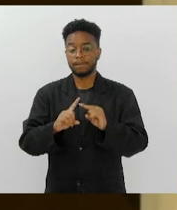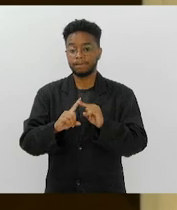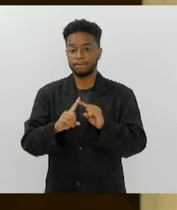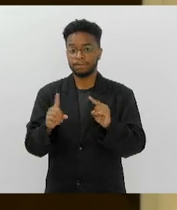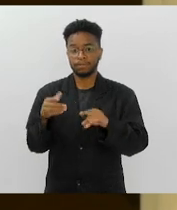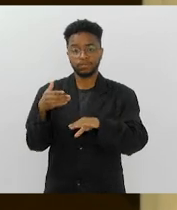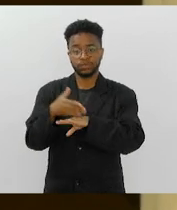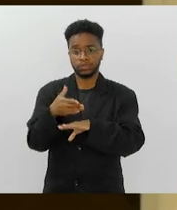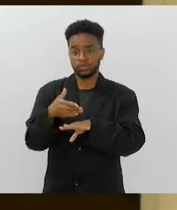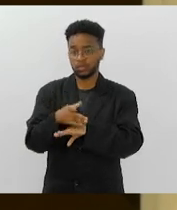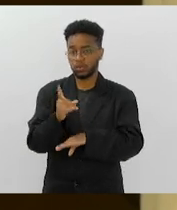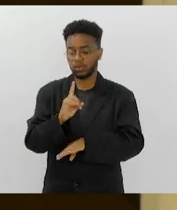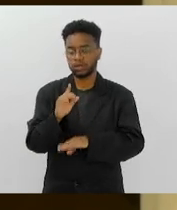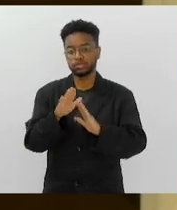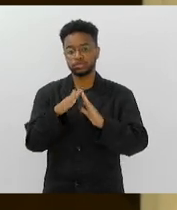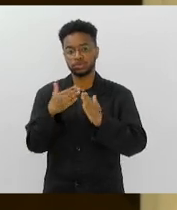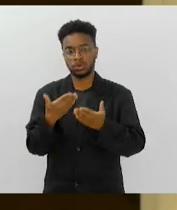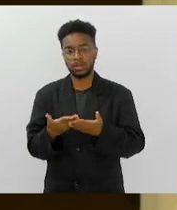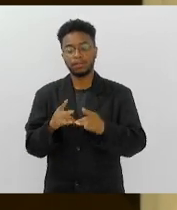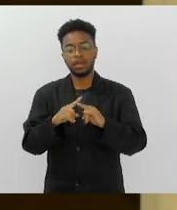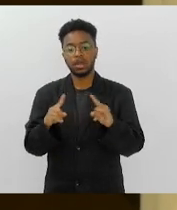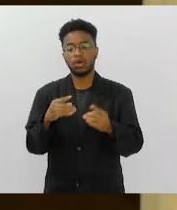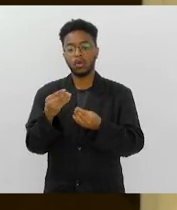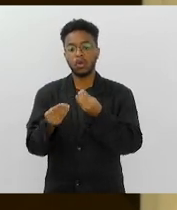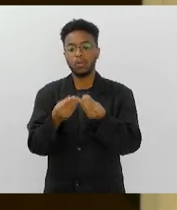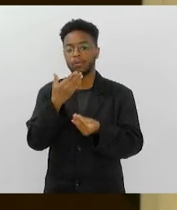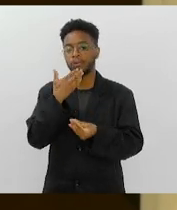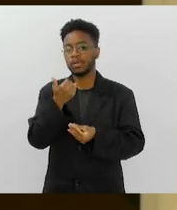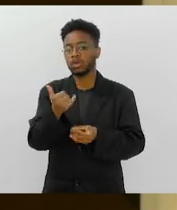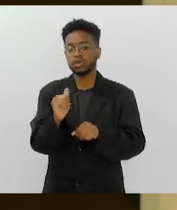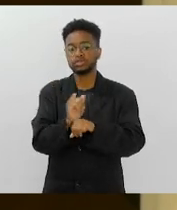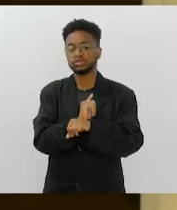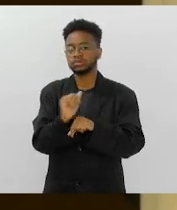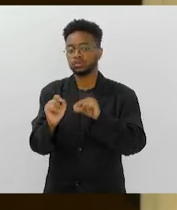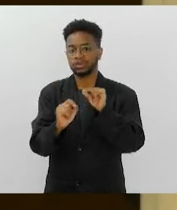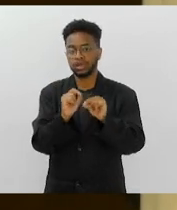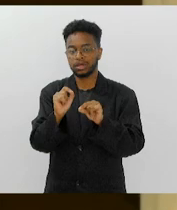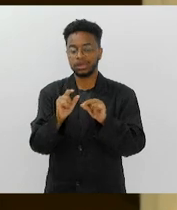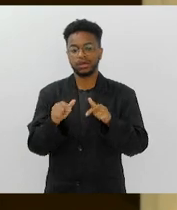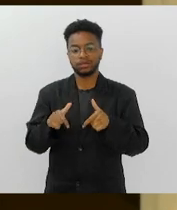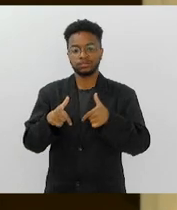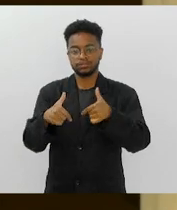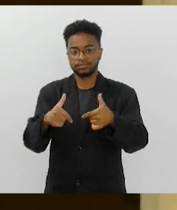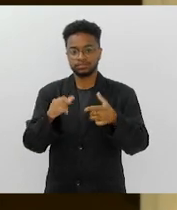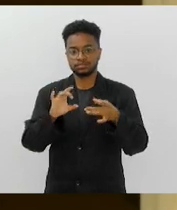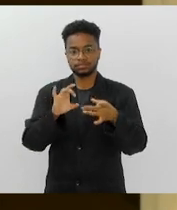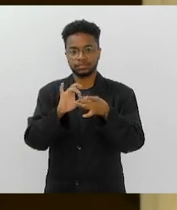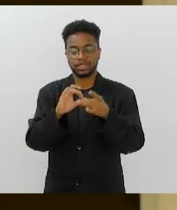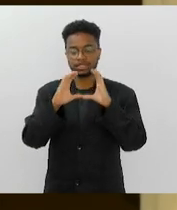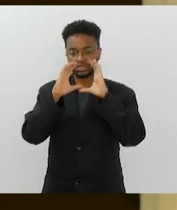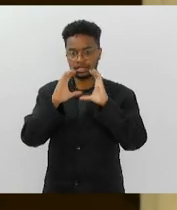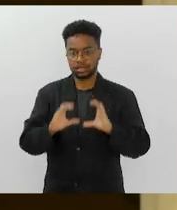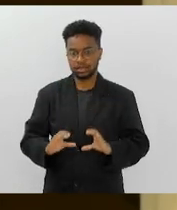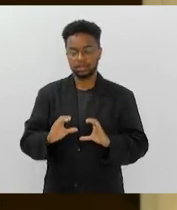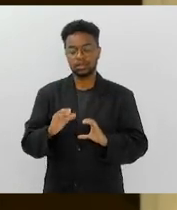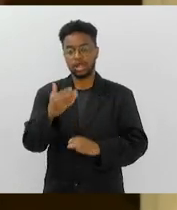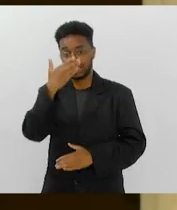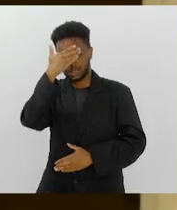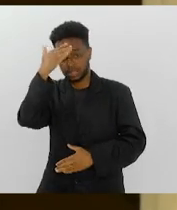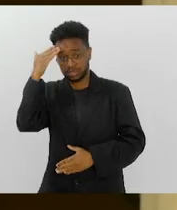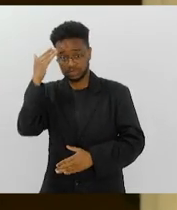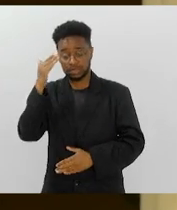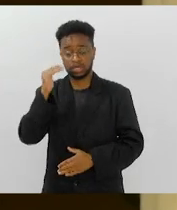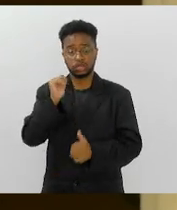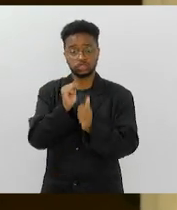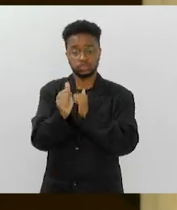e qual é a melhor maneira que a gente consegue. É com cidadania, é com lazer, é com esporte. Então, a gente tem o kickboxing